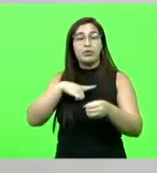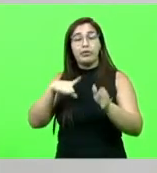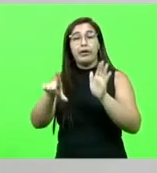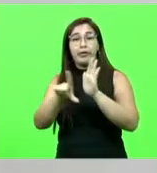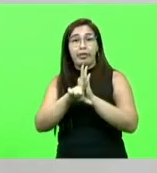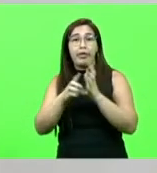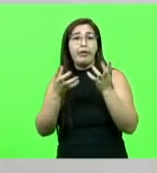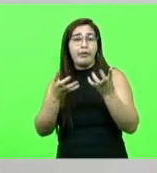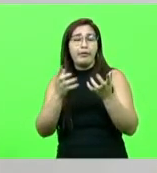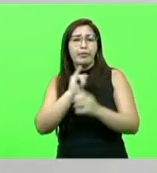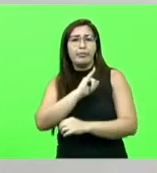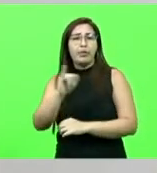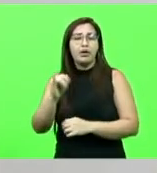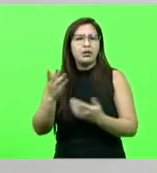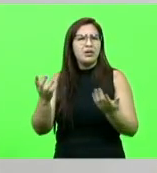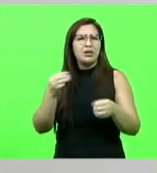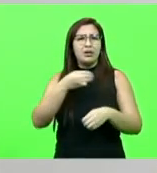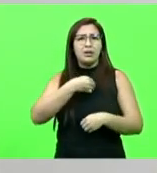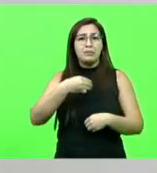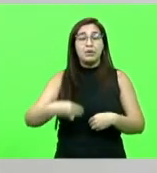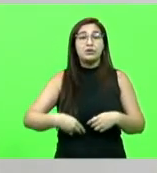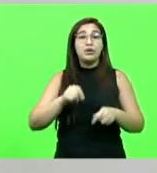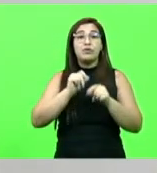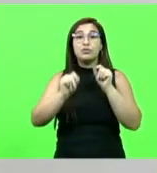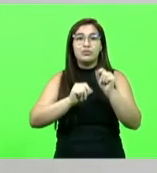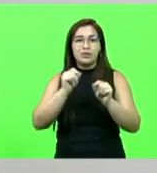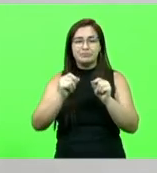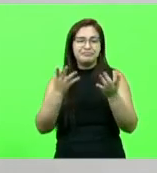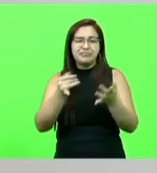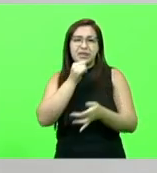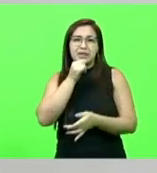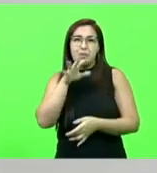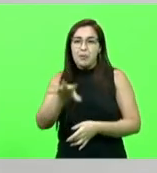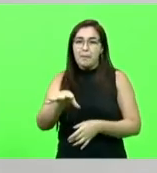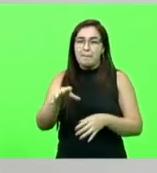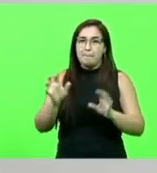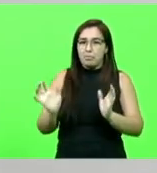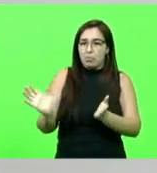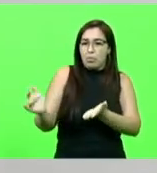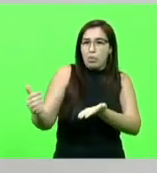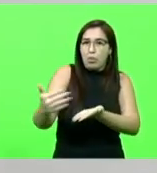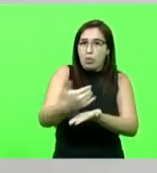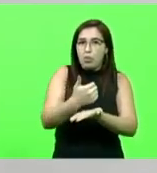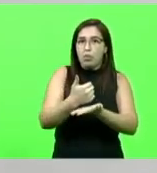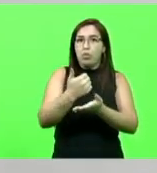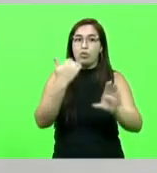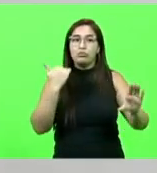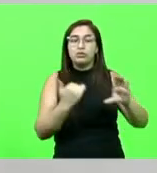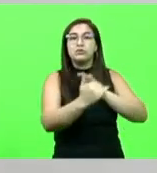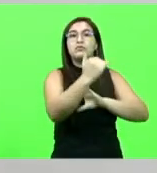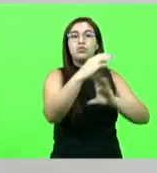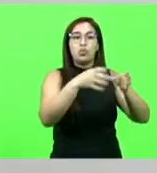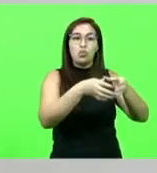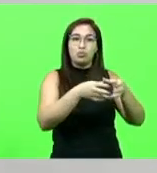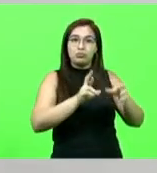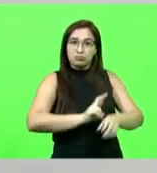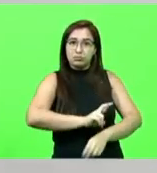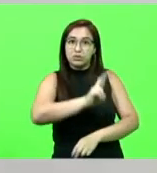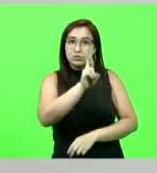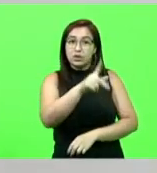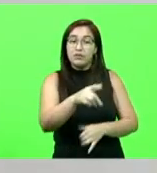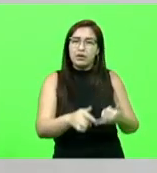quero fazer. O que que o ministério faz? Pegam essas denúncias e encaminham para os setores responsáveis. Eles